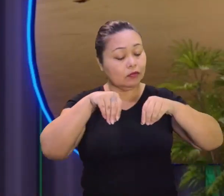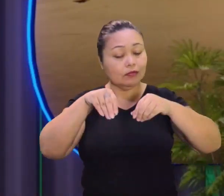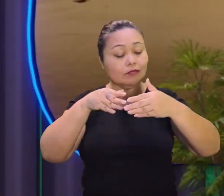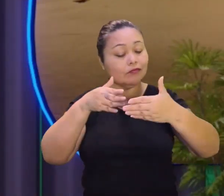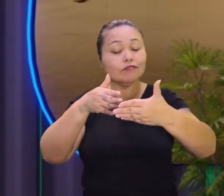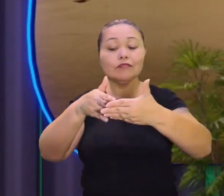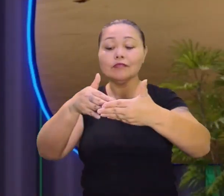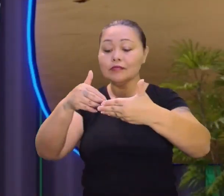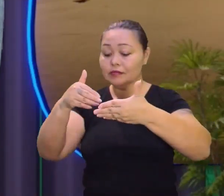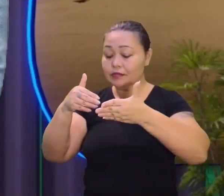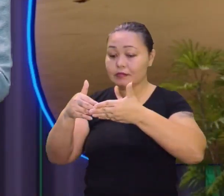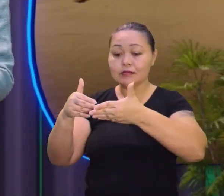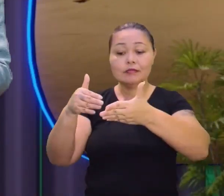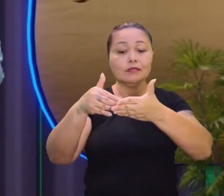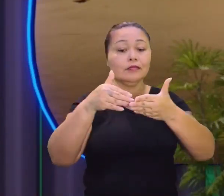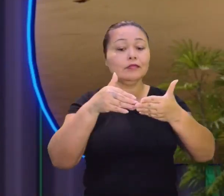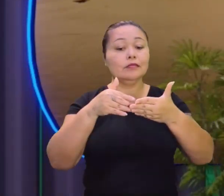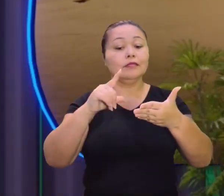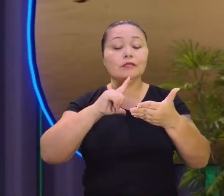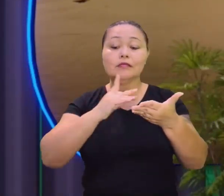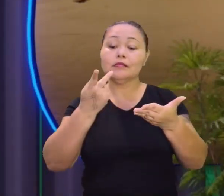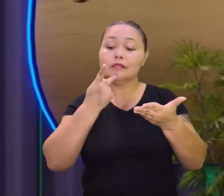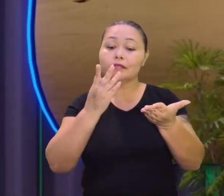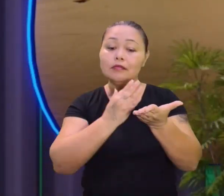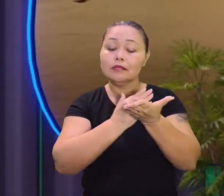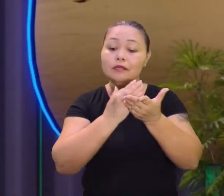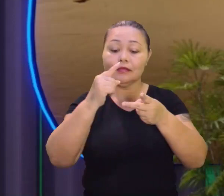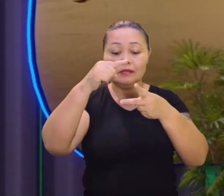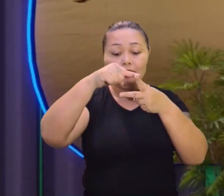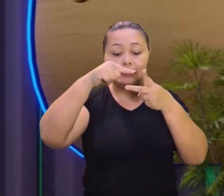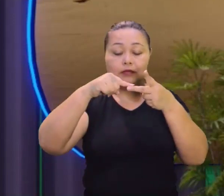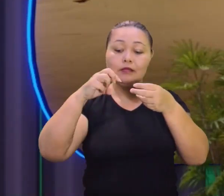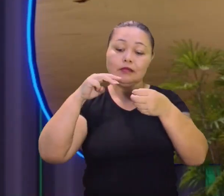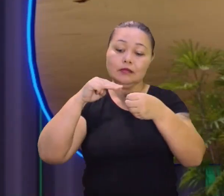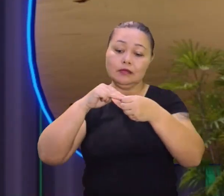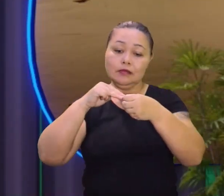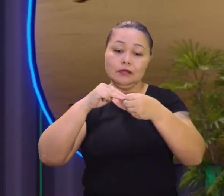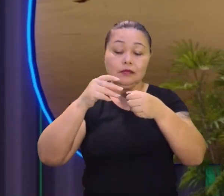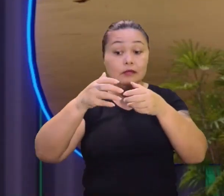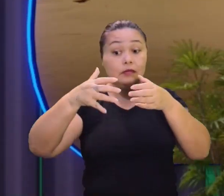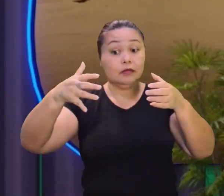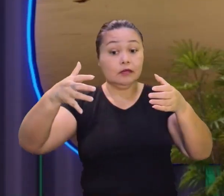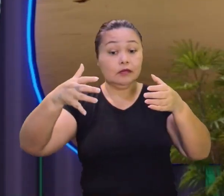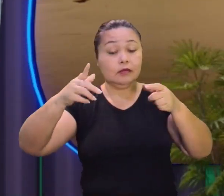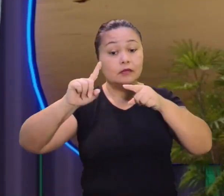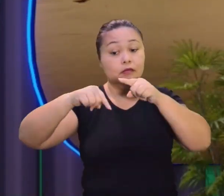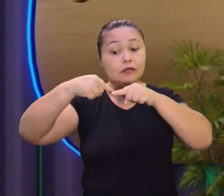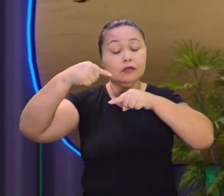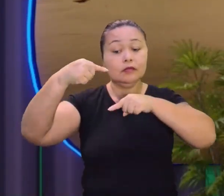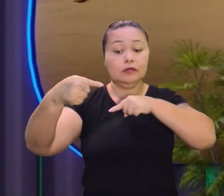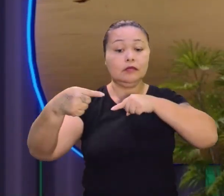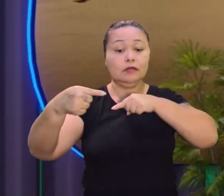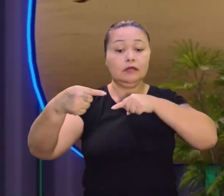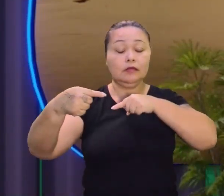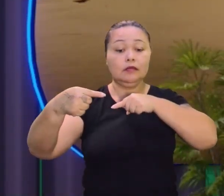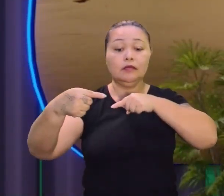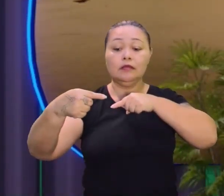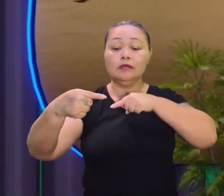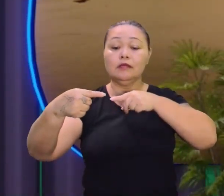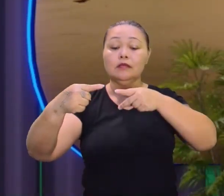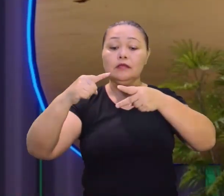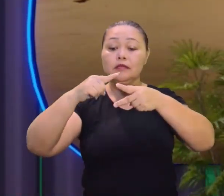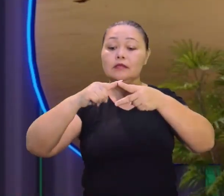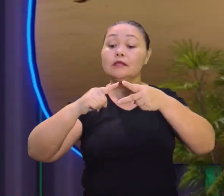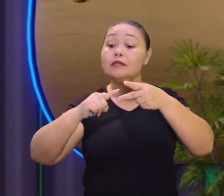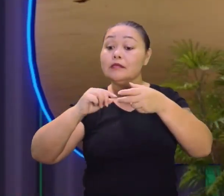dos limites. Muito bem. É isso, ó. Nós começamos com esses 2 municípios, Exato. são os grandes. E aí depois de 2 vão se